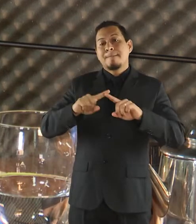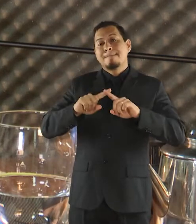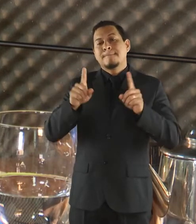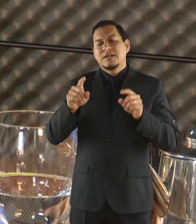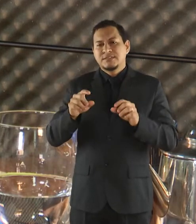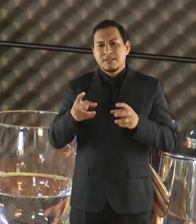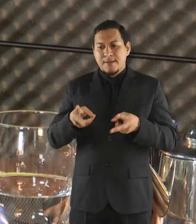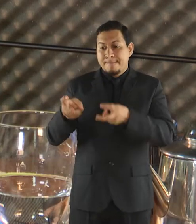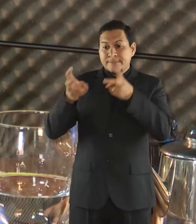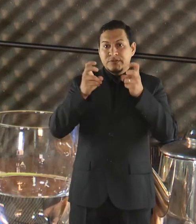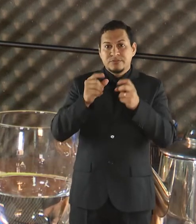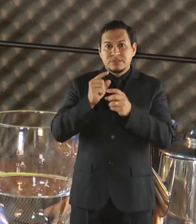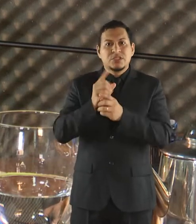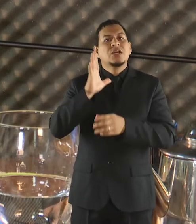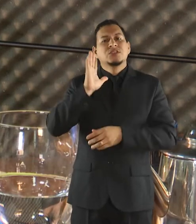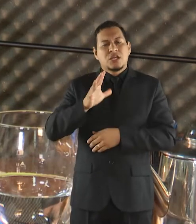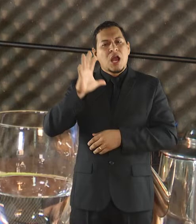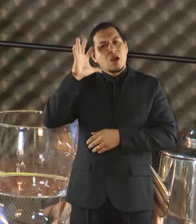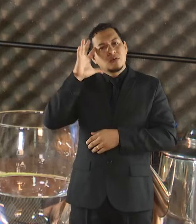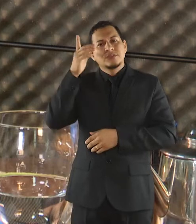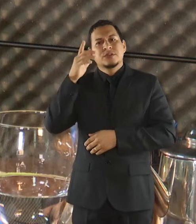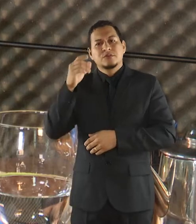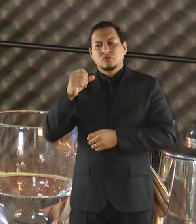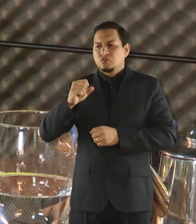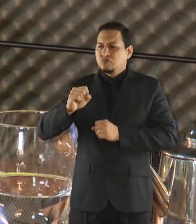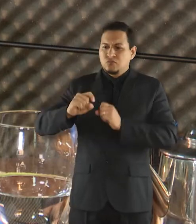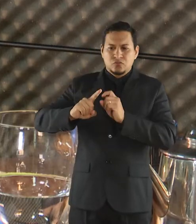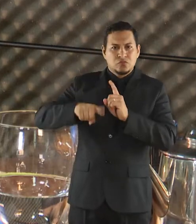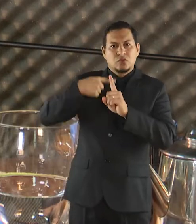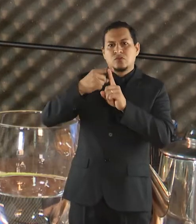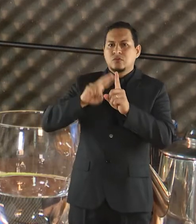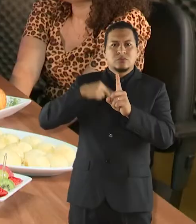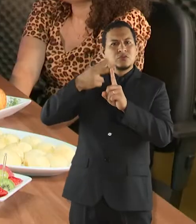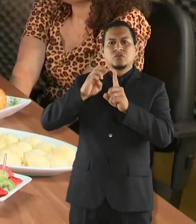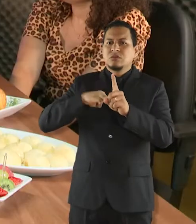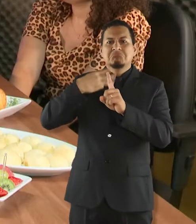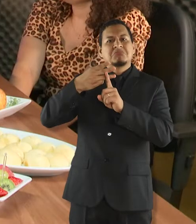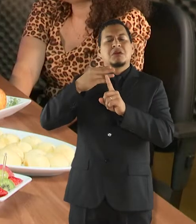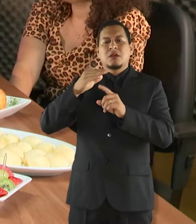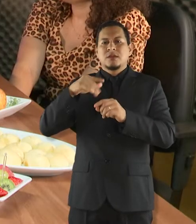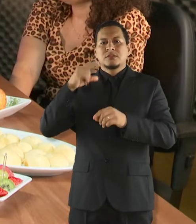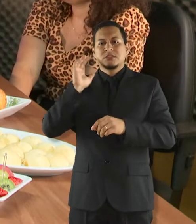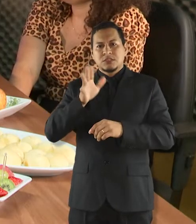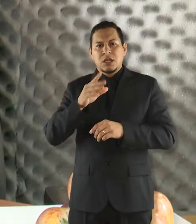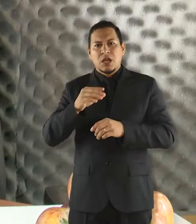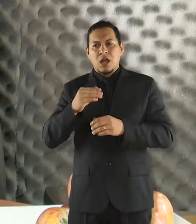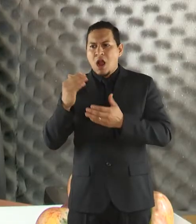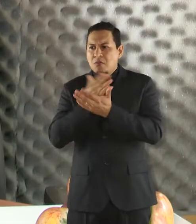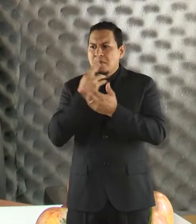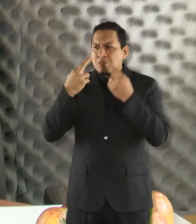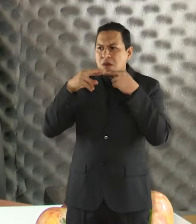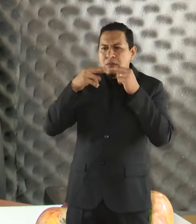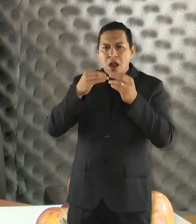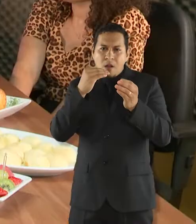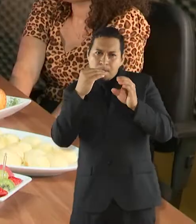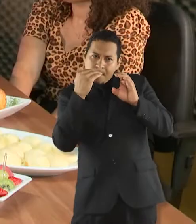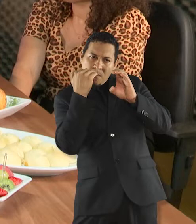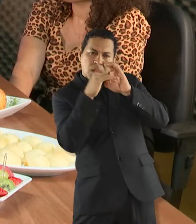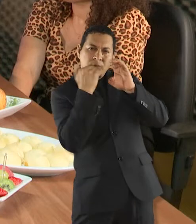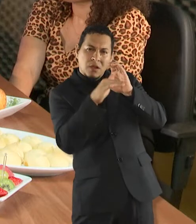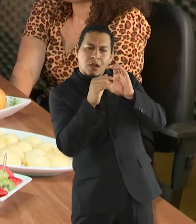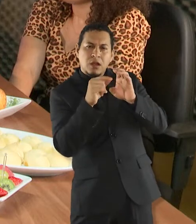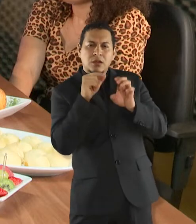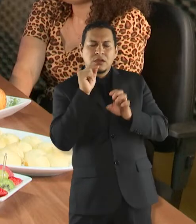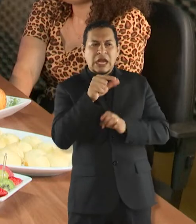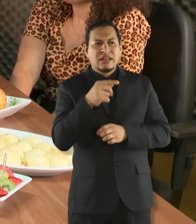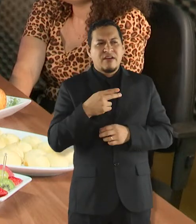assim, já aconteceu mais de uma vez, né? Eu ser atacada por outras mulheres. Dá nem pra Nunca nenhum acreditar. homem chegou lá